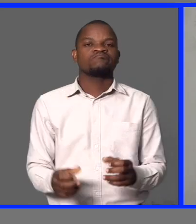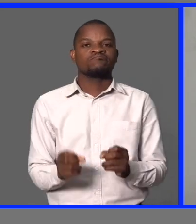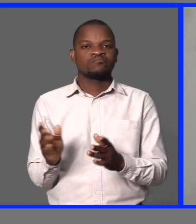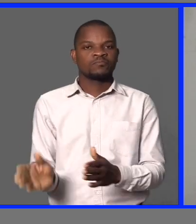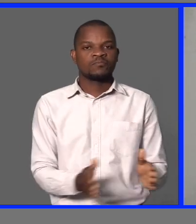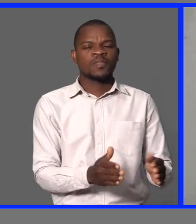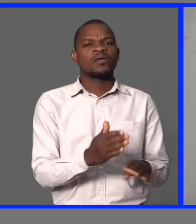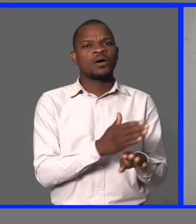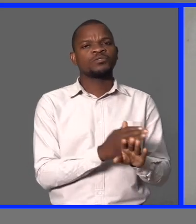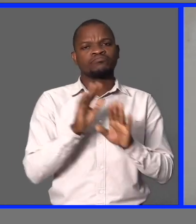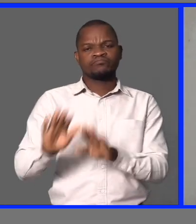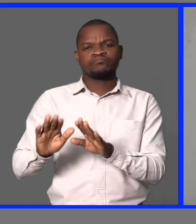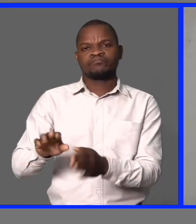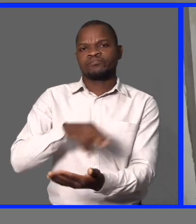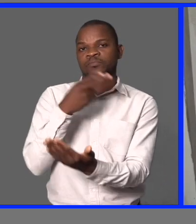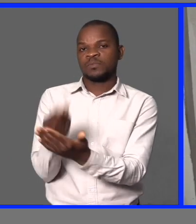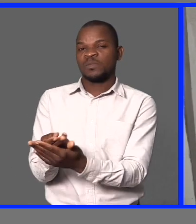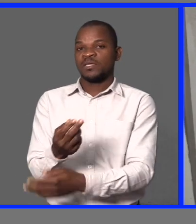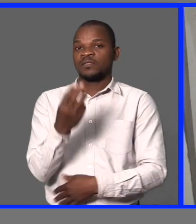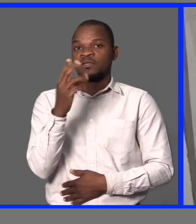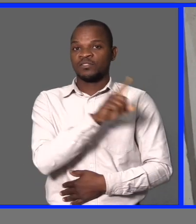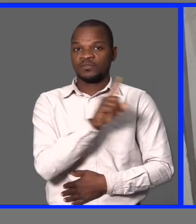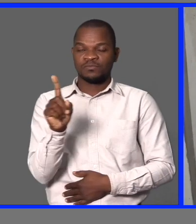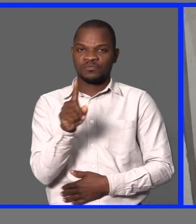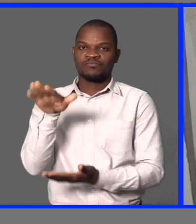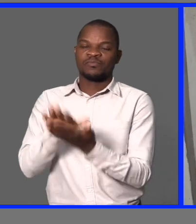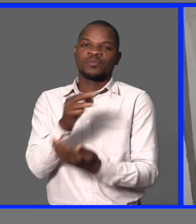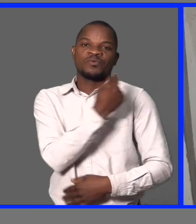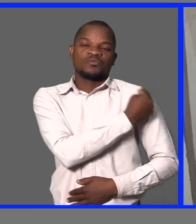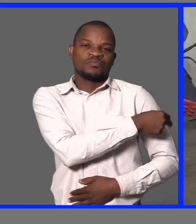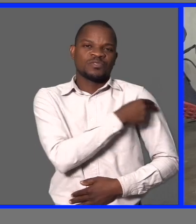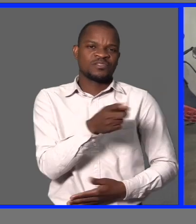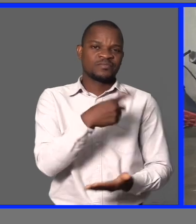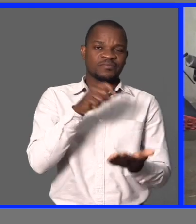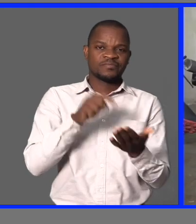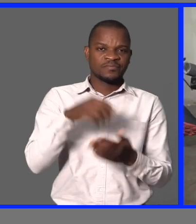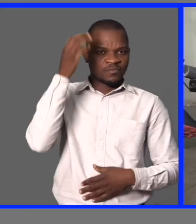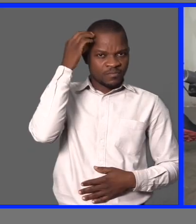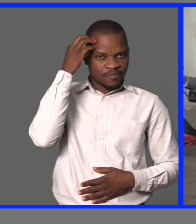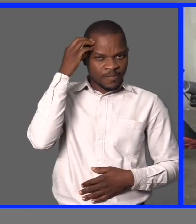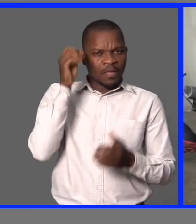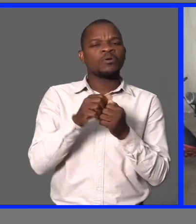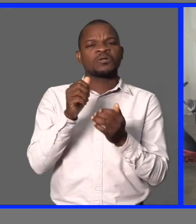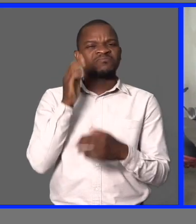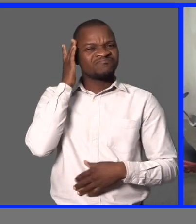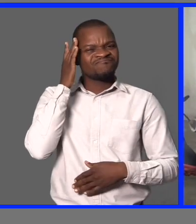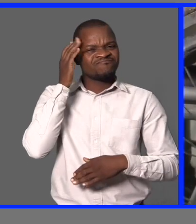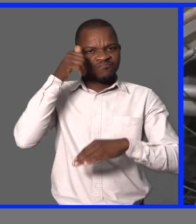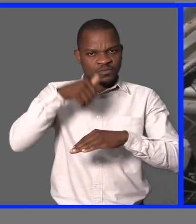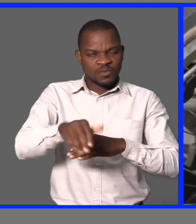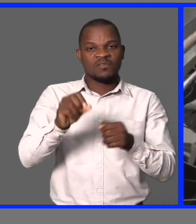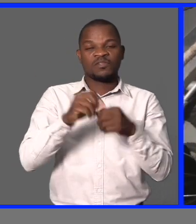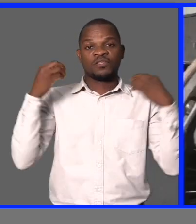Então, depois de 3 meses internados no Hospital Central de Maputo, Cornélio devia continuar a